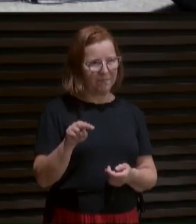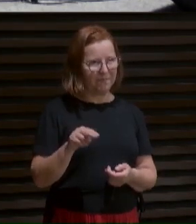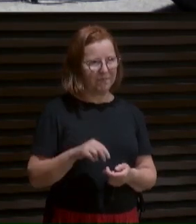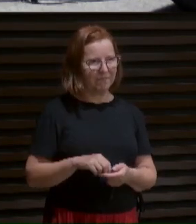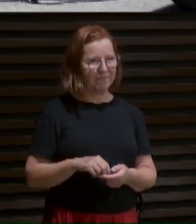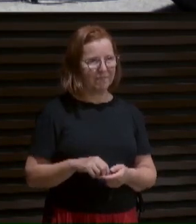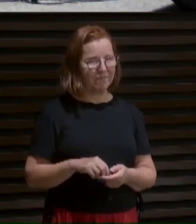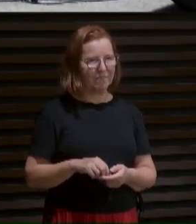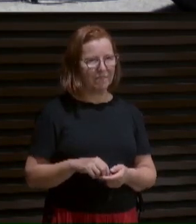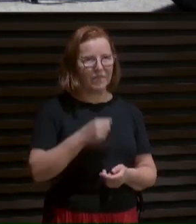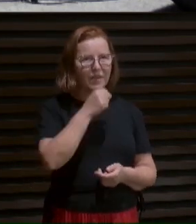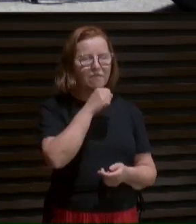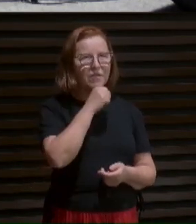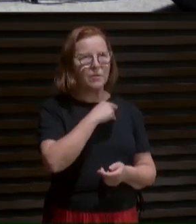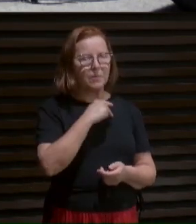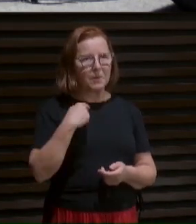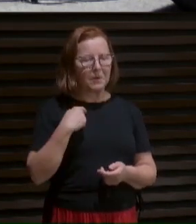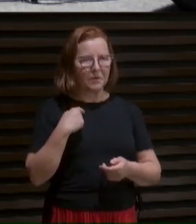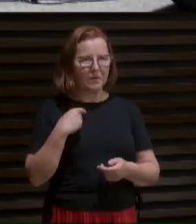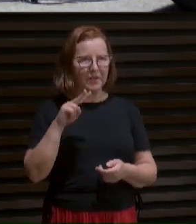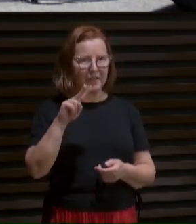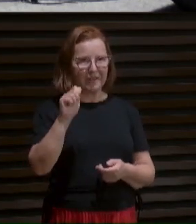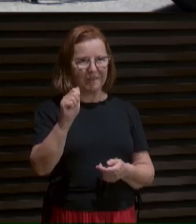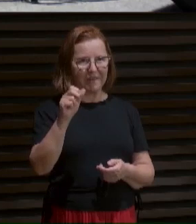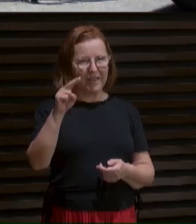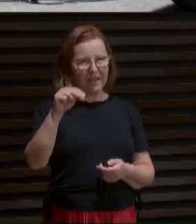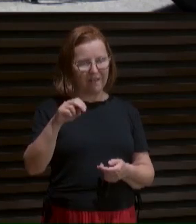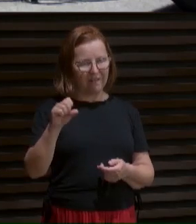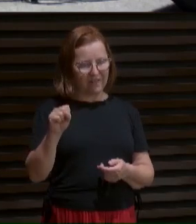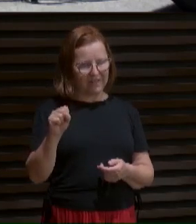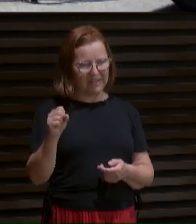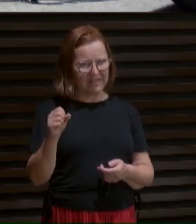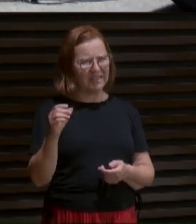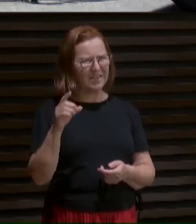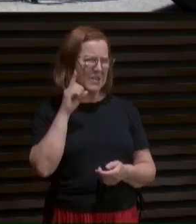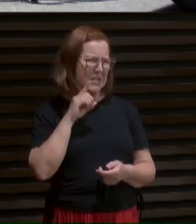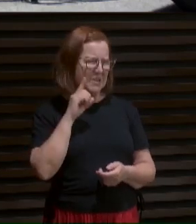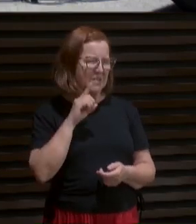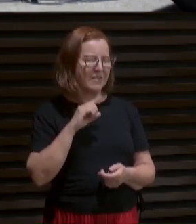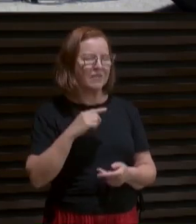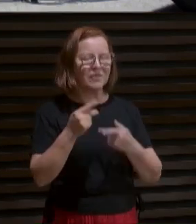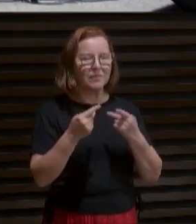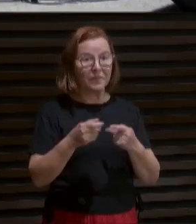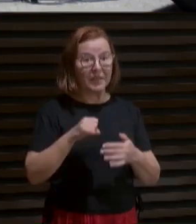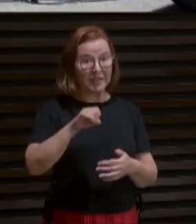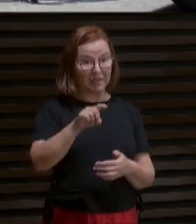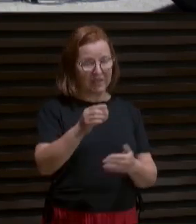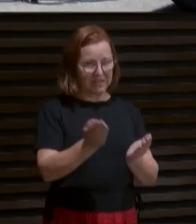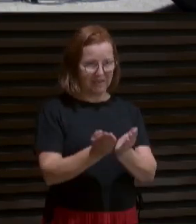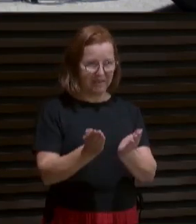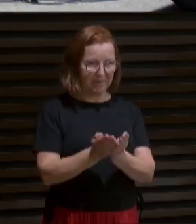O velho pastor Vance Havner, pastor batista dos Estados Unidos, ele disse o seguinte: se você é